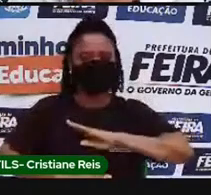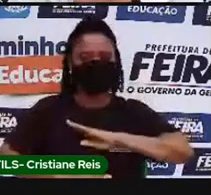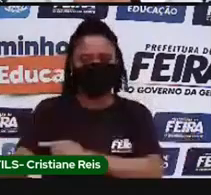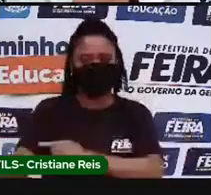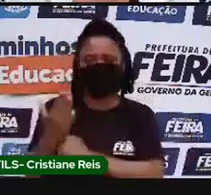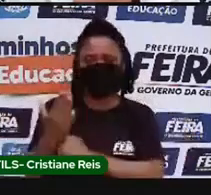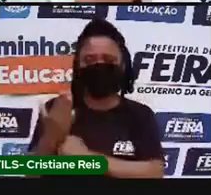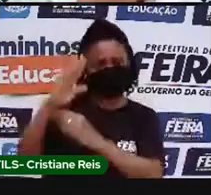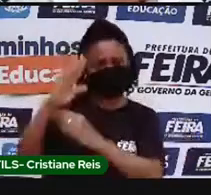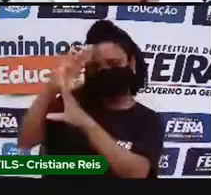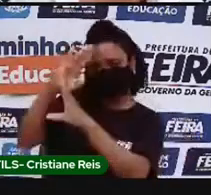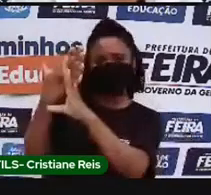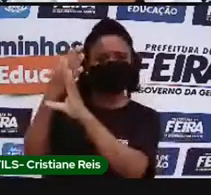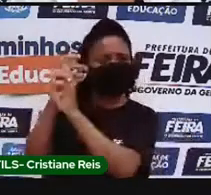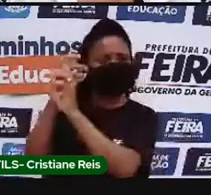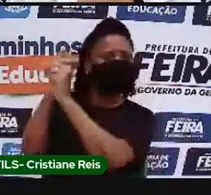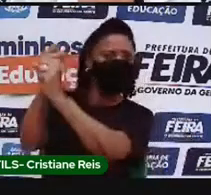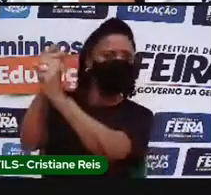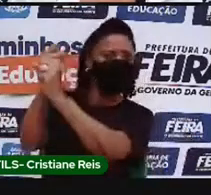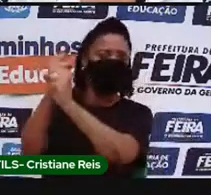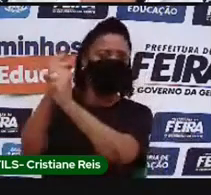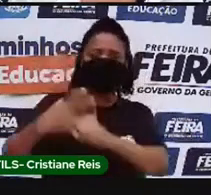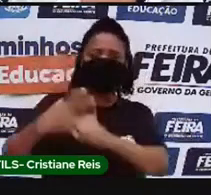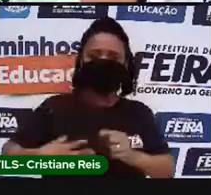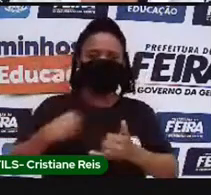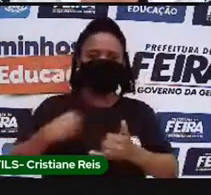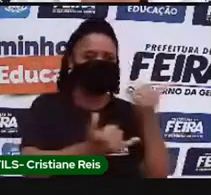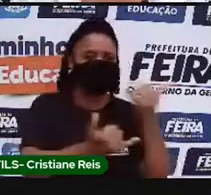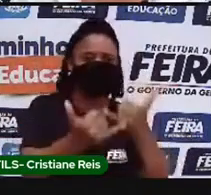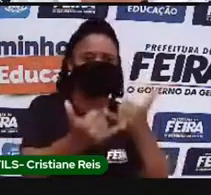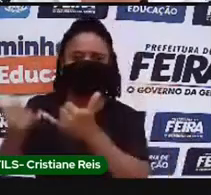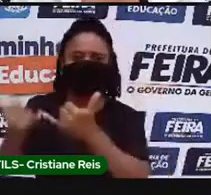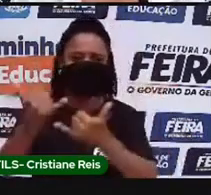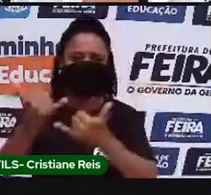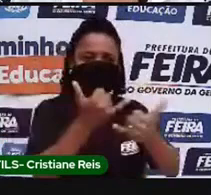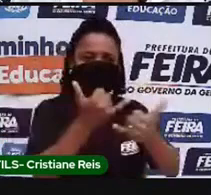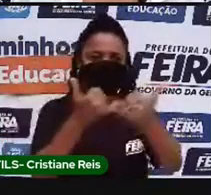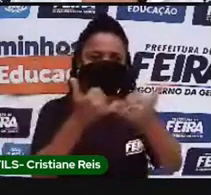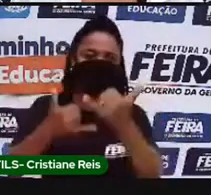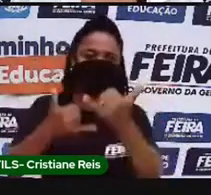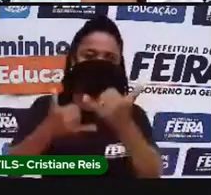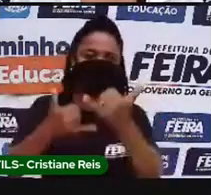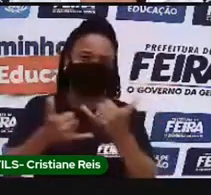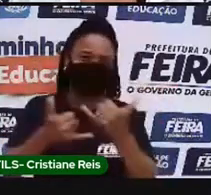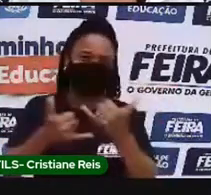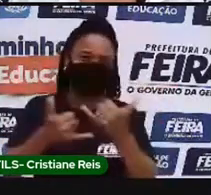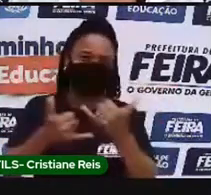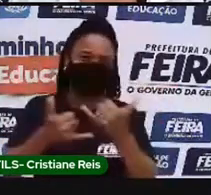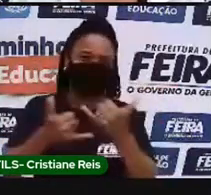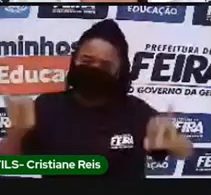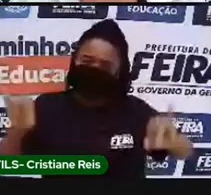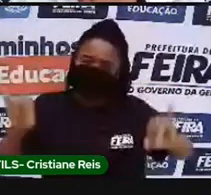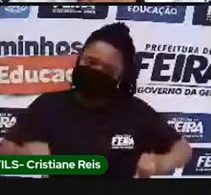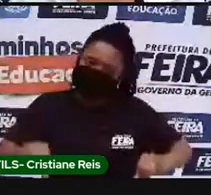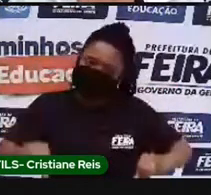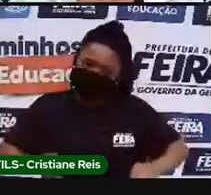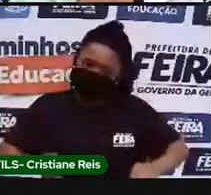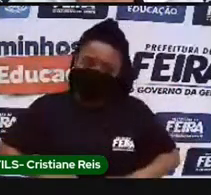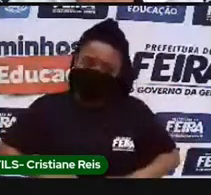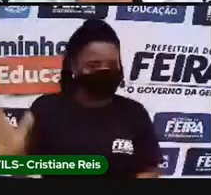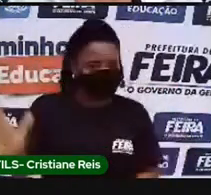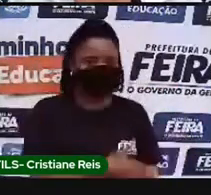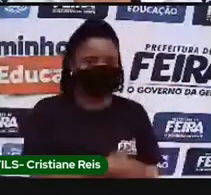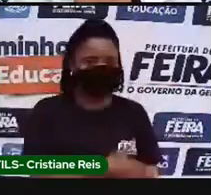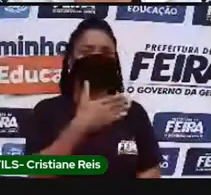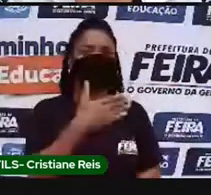seus filhos, faça tudo o que puder, pra gente passar logo com essa dor que é do mundo. E a luta continua, de